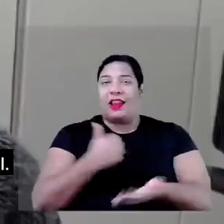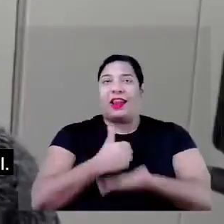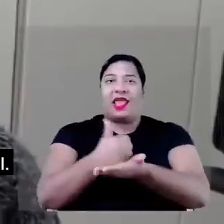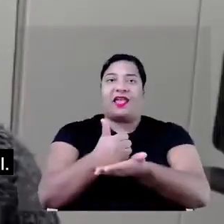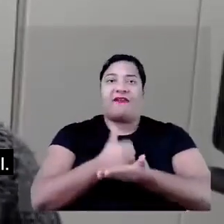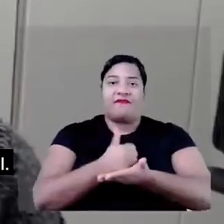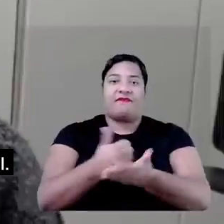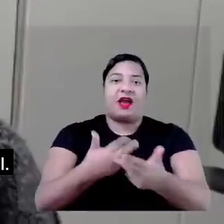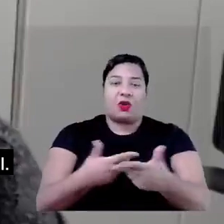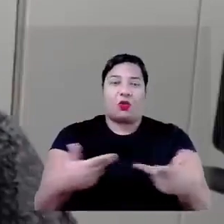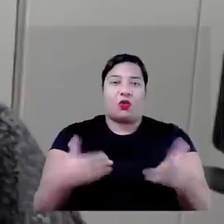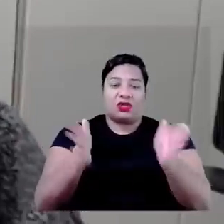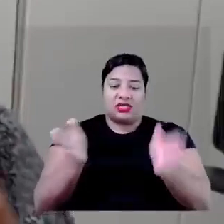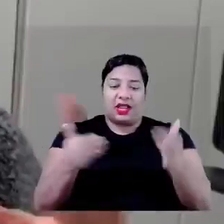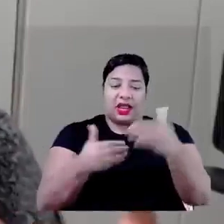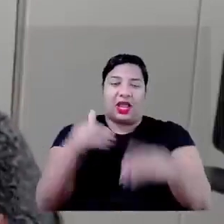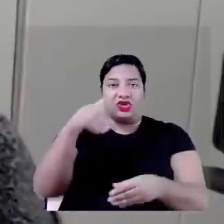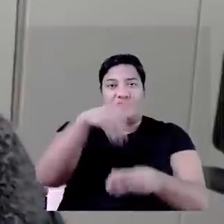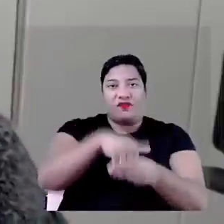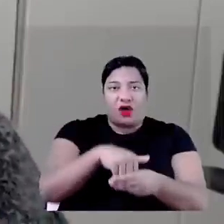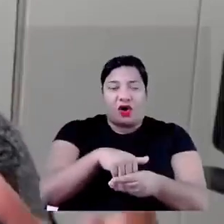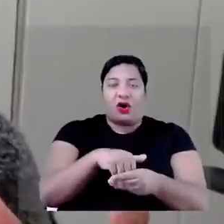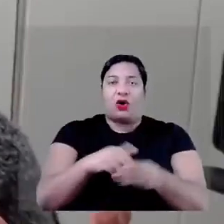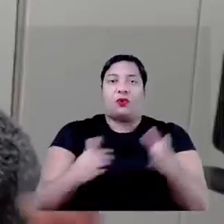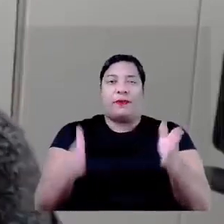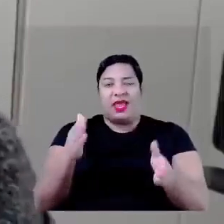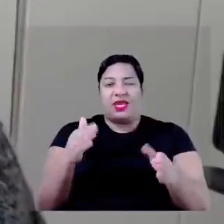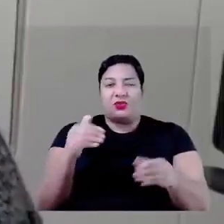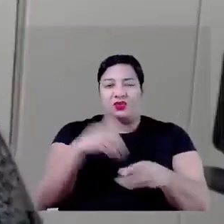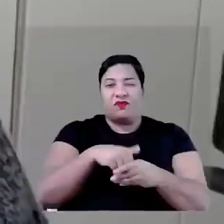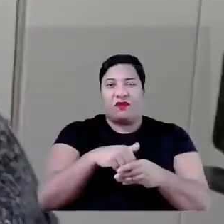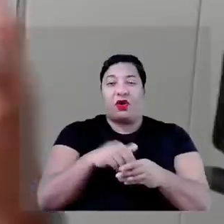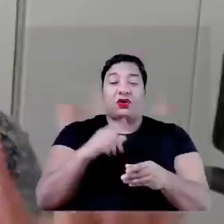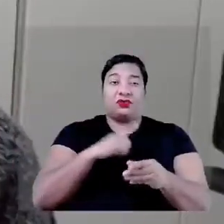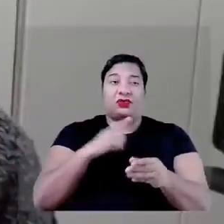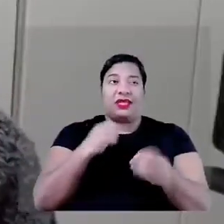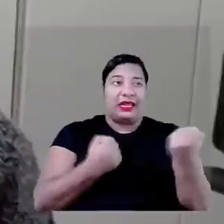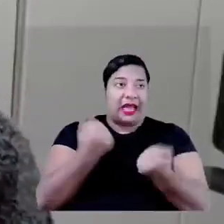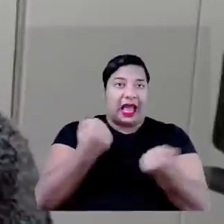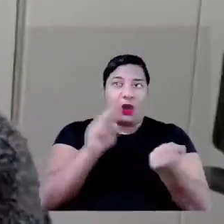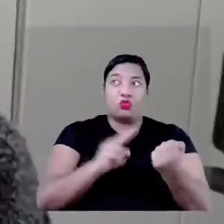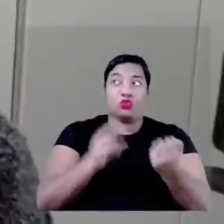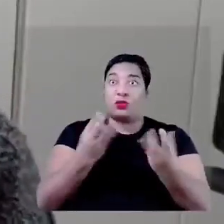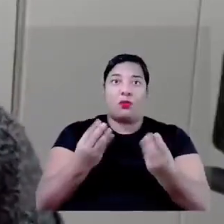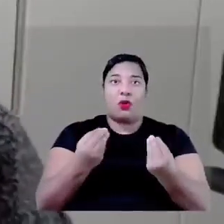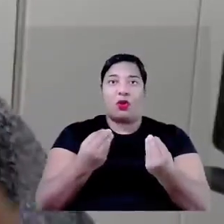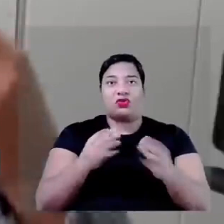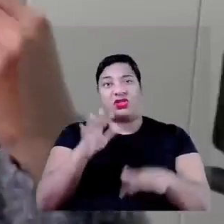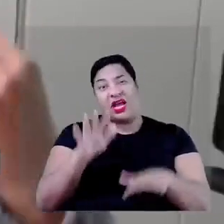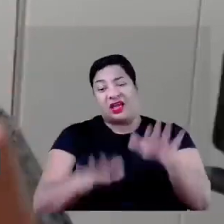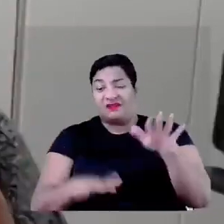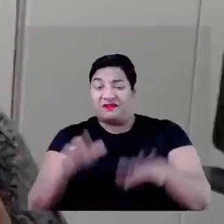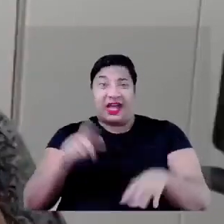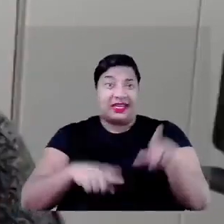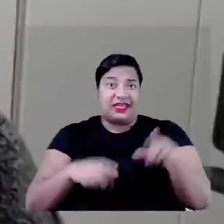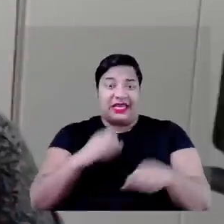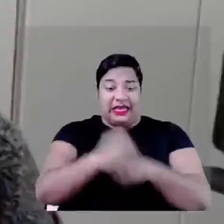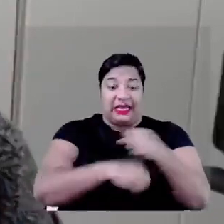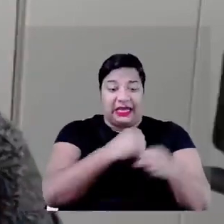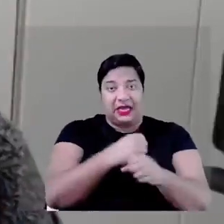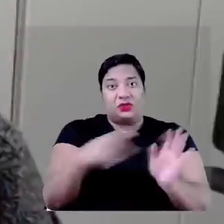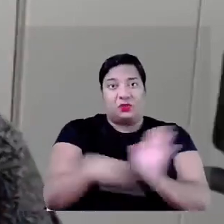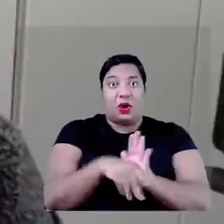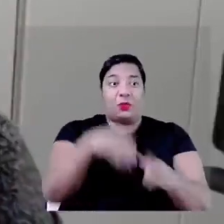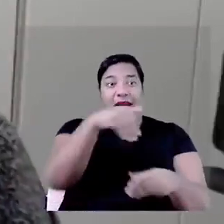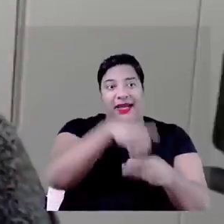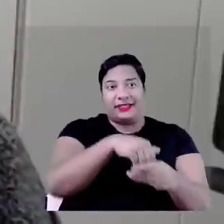de urnas em período eleitoral. Essas emissões variam muito em anos eleitorais e anos não eleitorais. A gente acabou de sair de um período